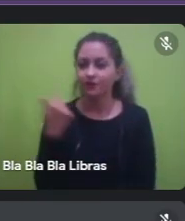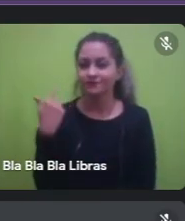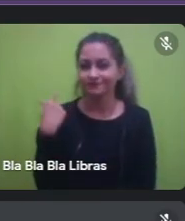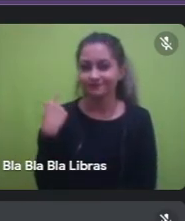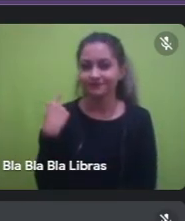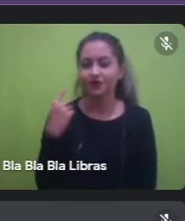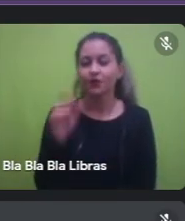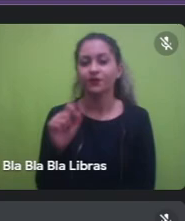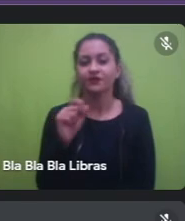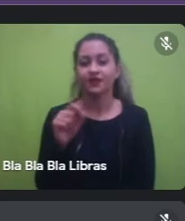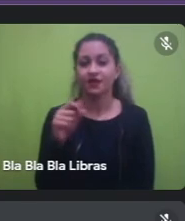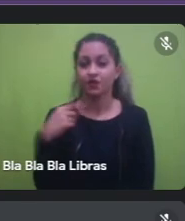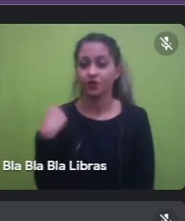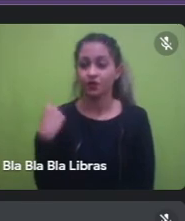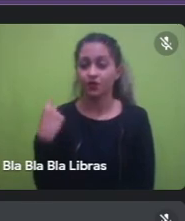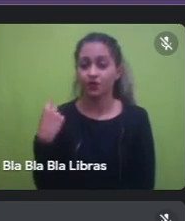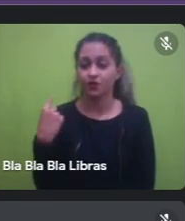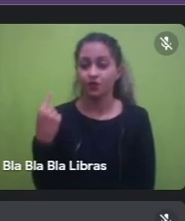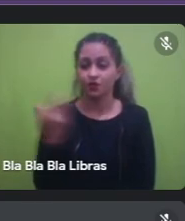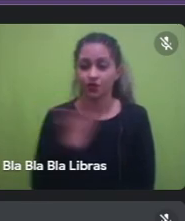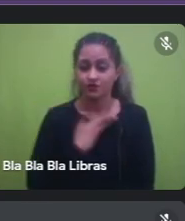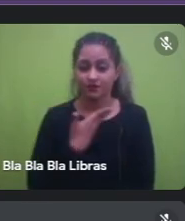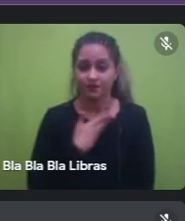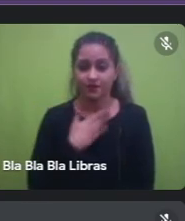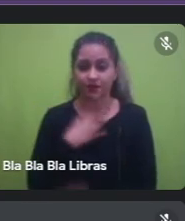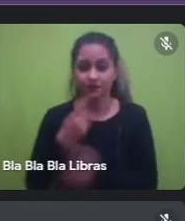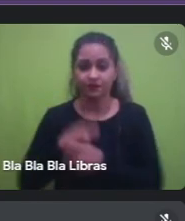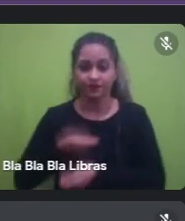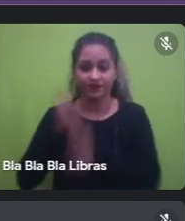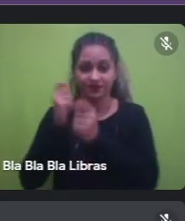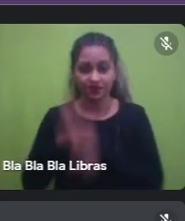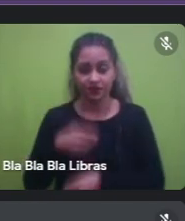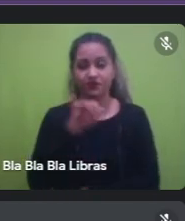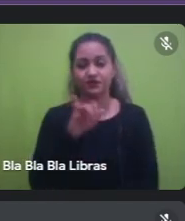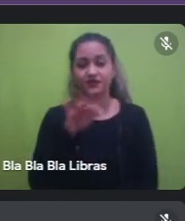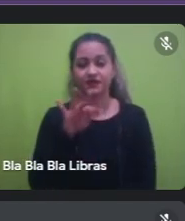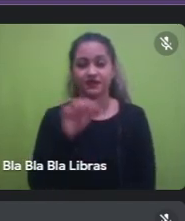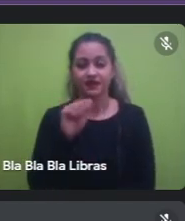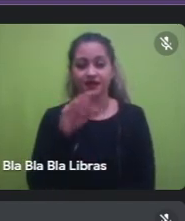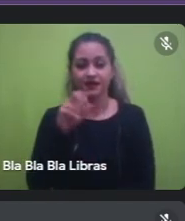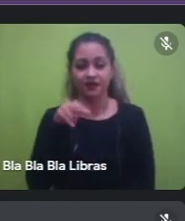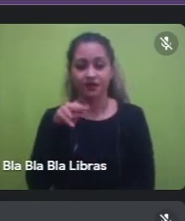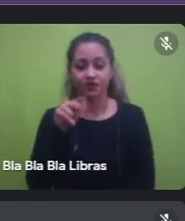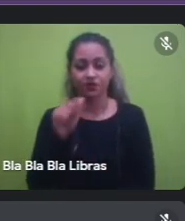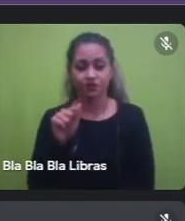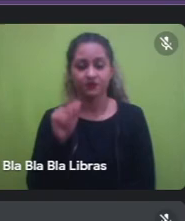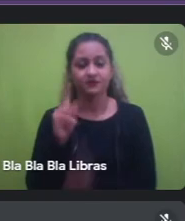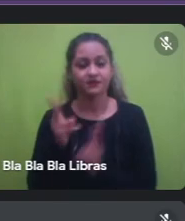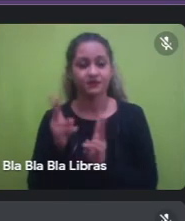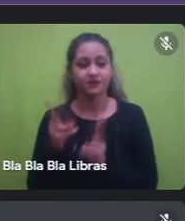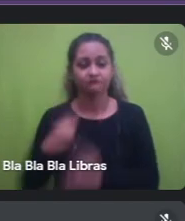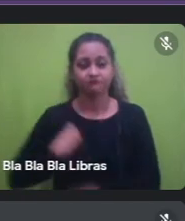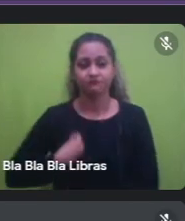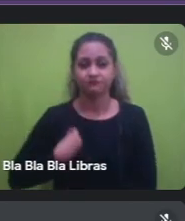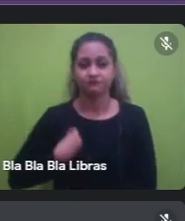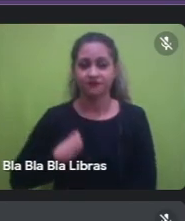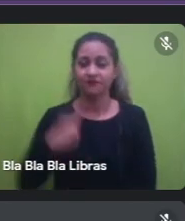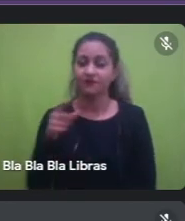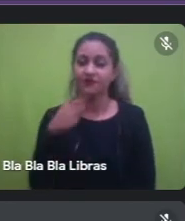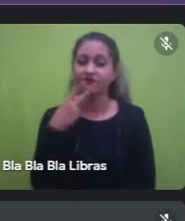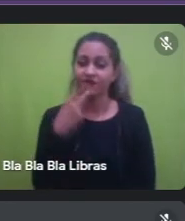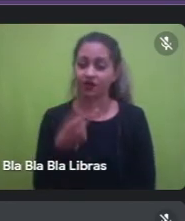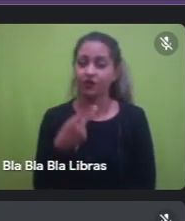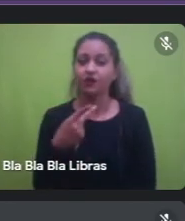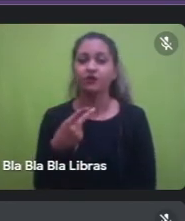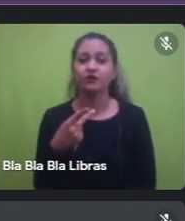o nosso colega lá, o Zusa, o pescador de Itacaiunas, ele sempre está em contato com a gente, conosco, ele disse, olha, eu